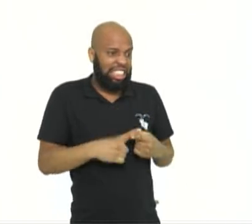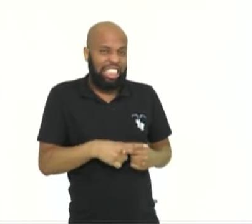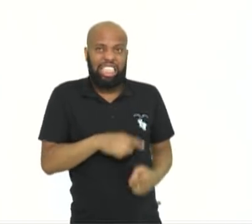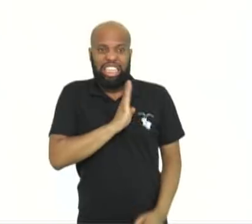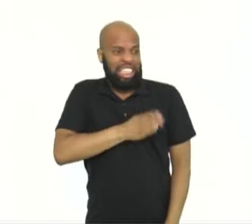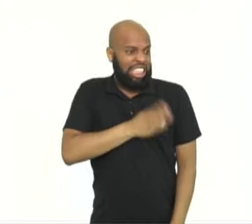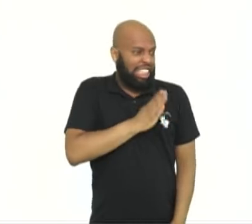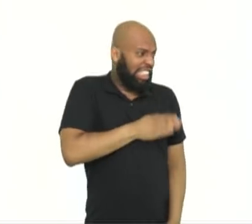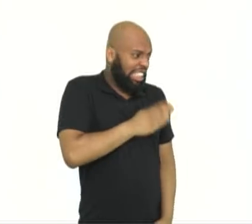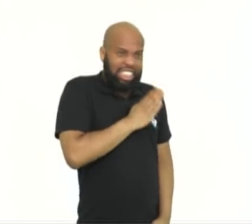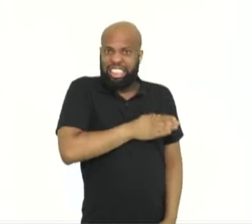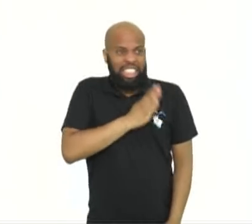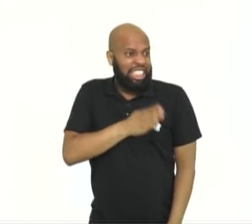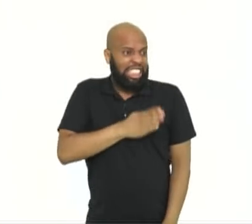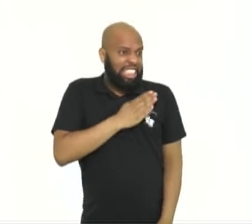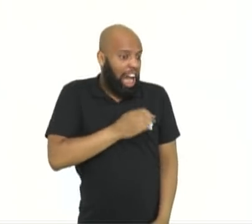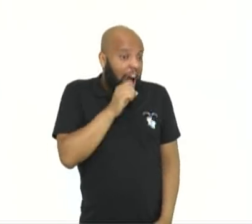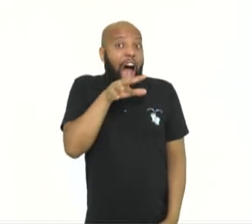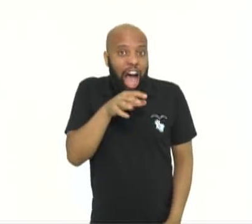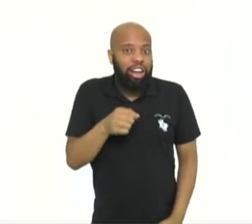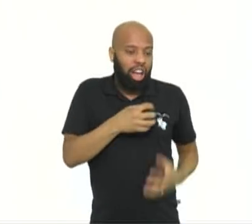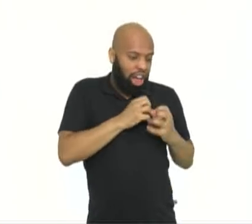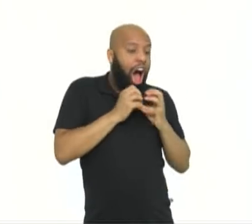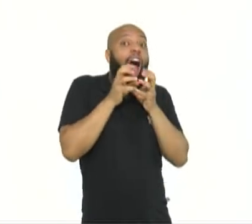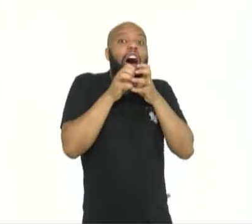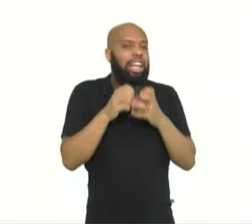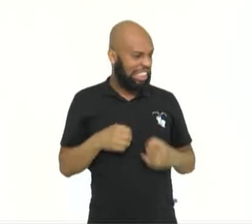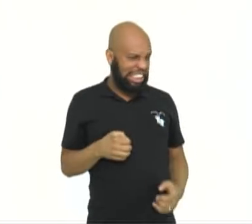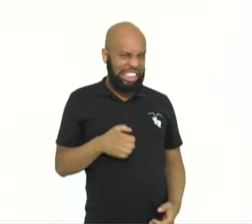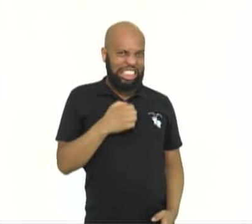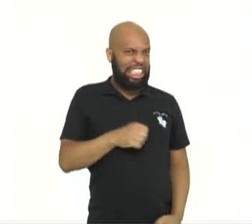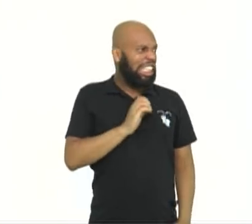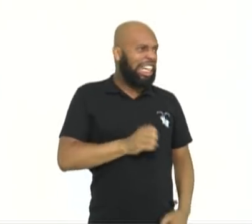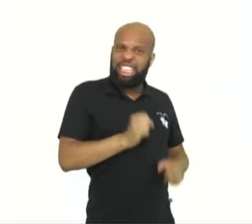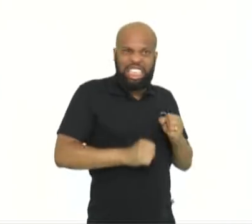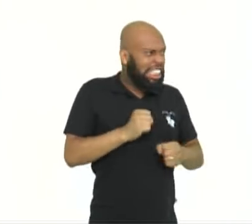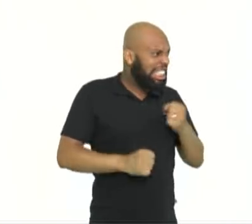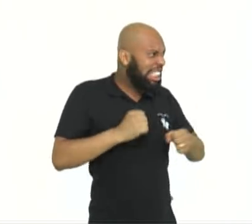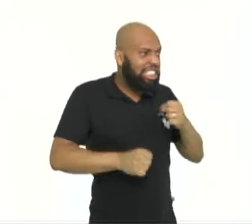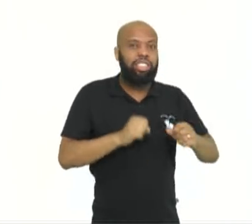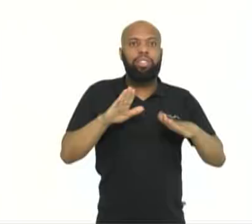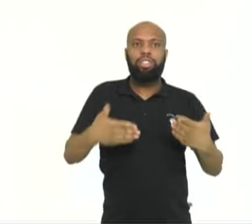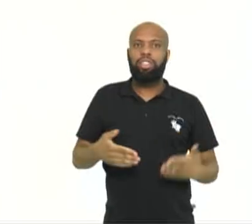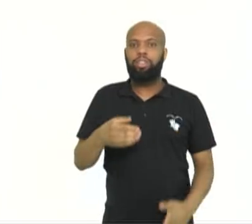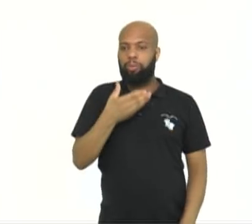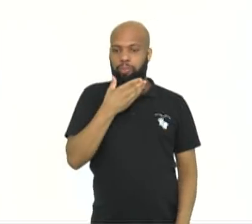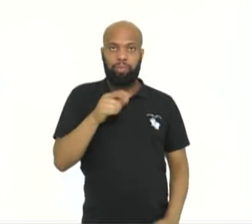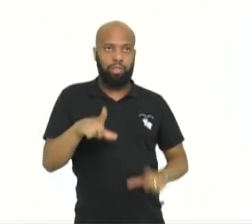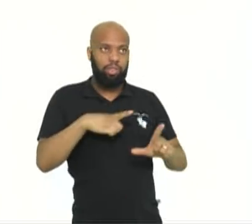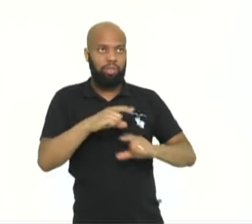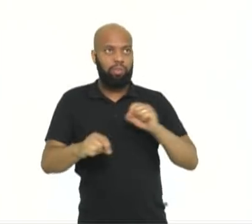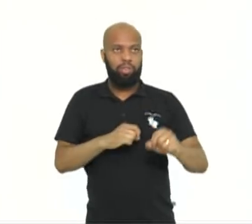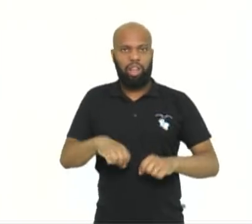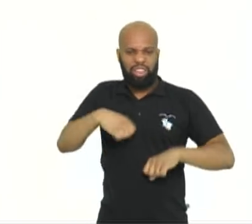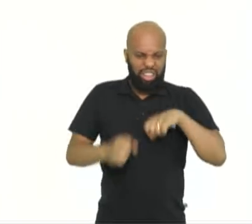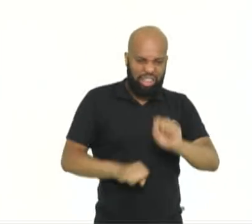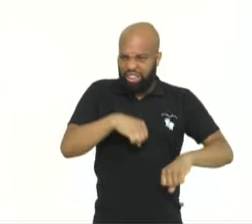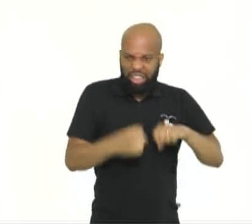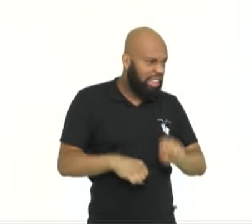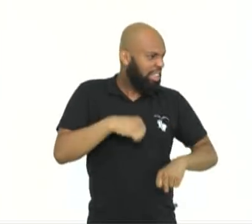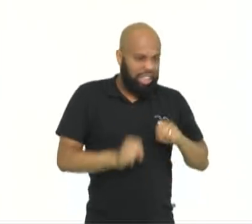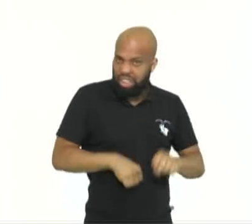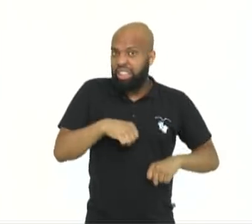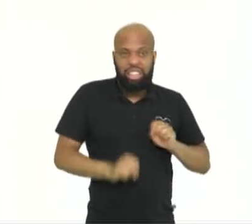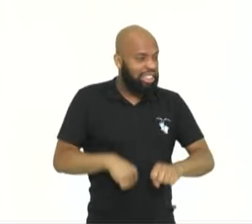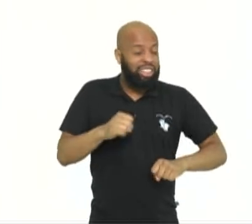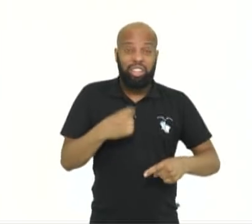aos corcoveios não lhe saltasse pela boca. É claro que o petiço ganhou luz do bicho, pois